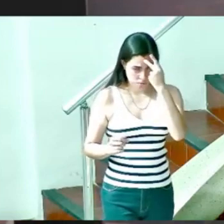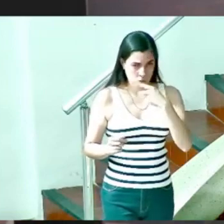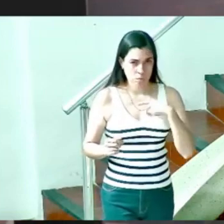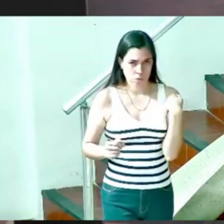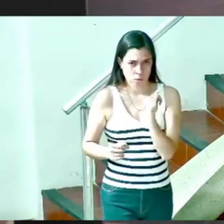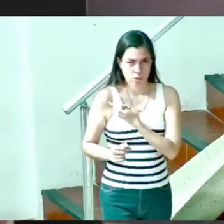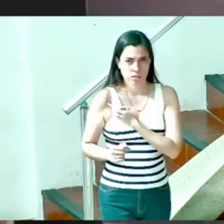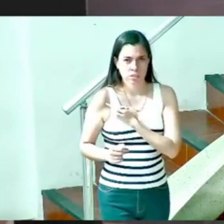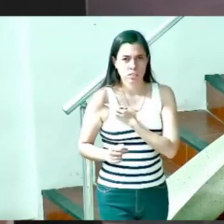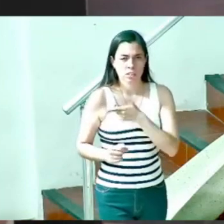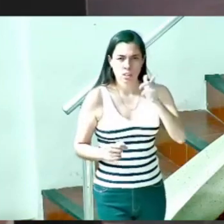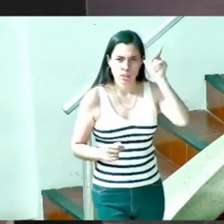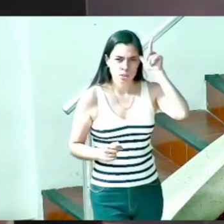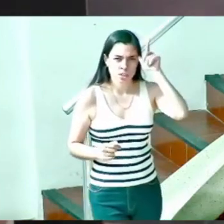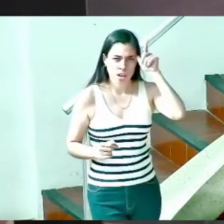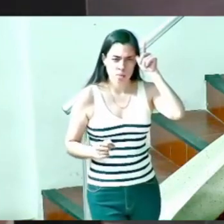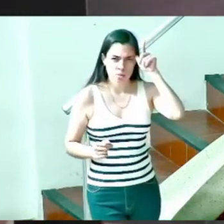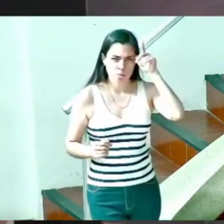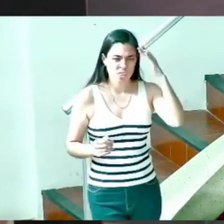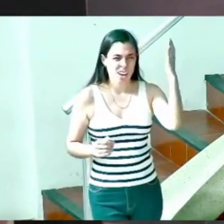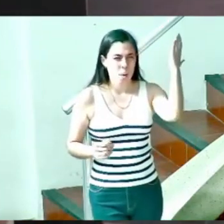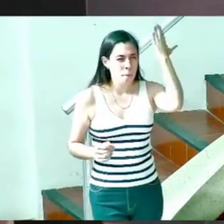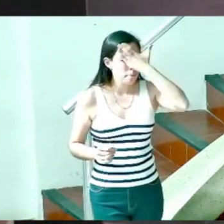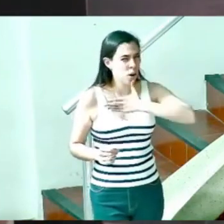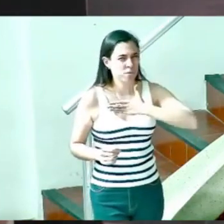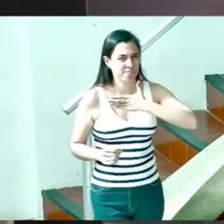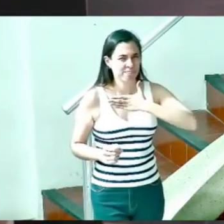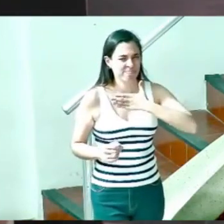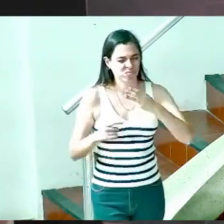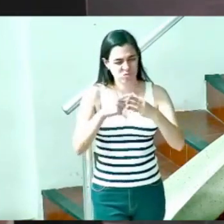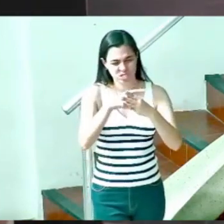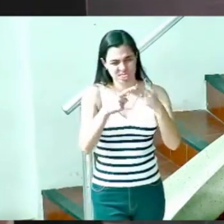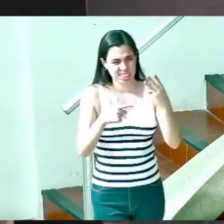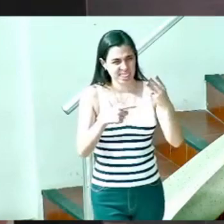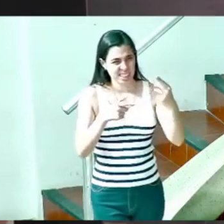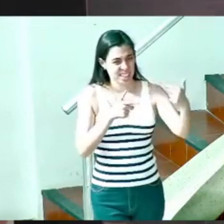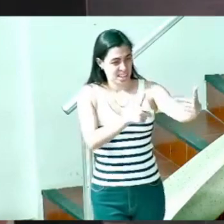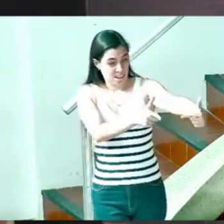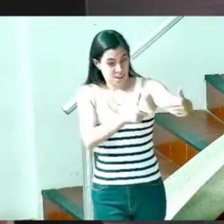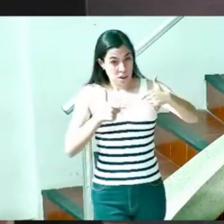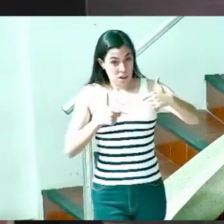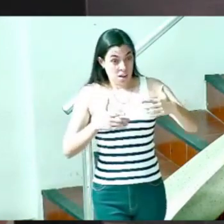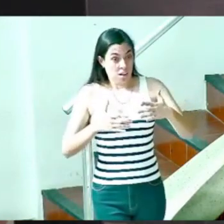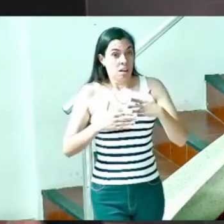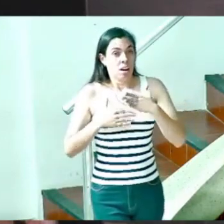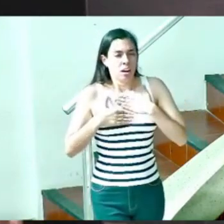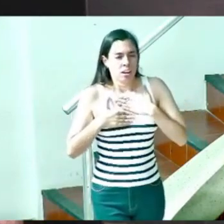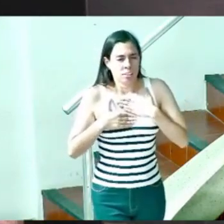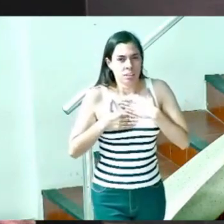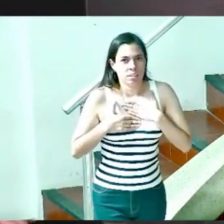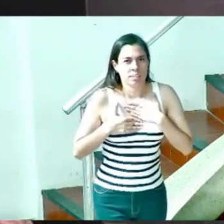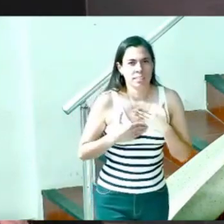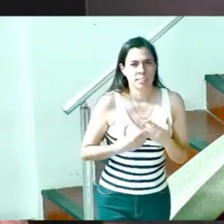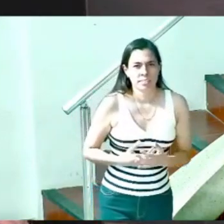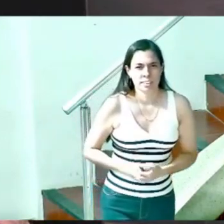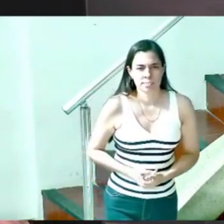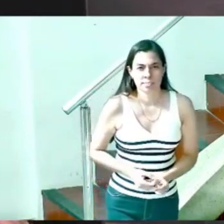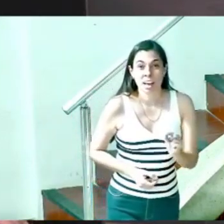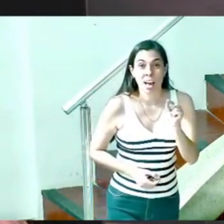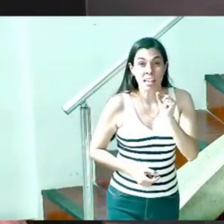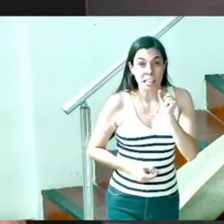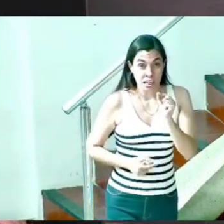uma forma avassaladora, numa luta e numa batalha numa batalha. Quem pode